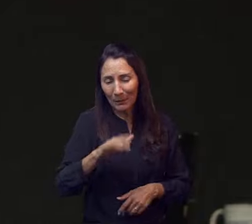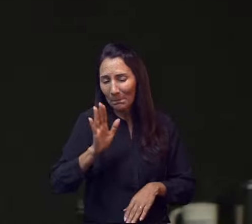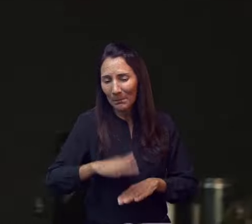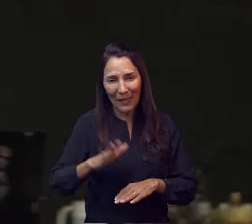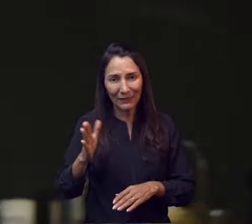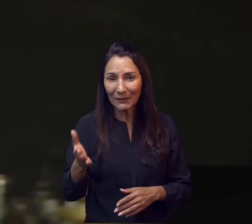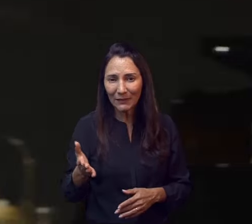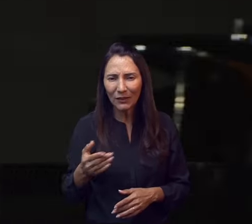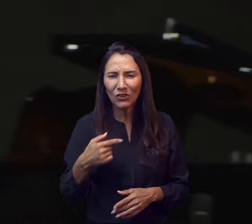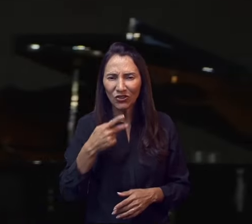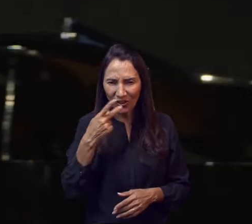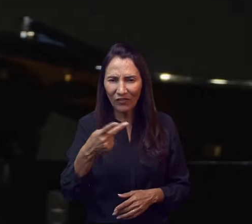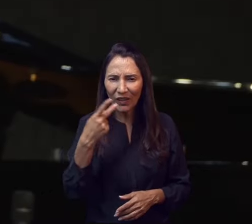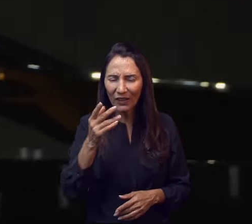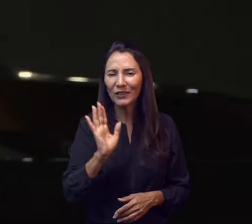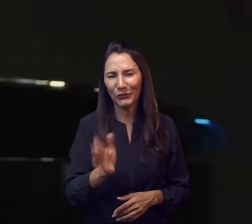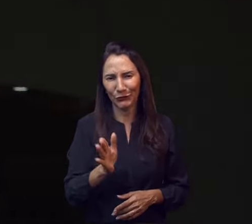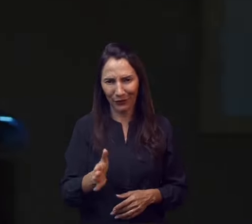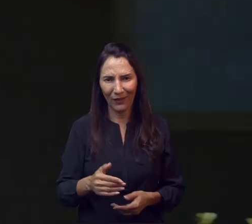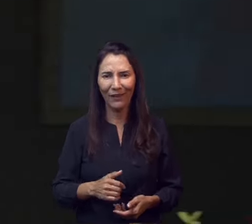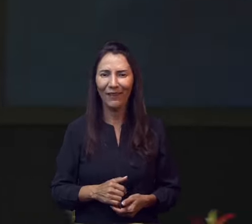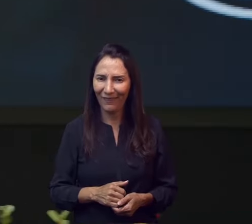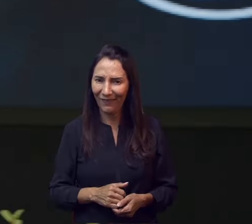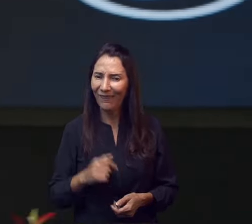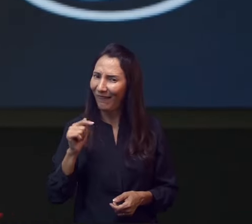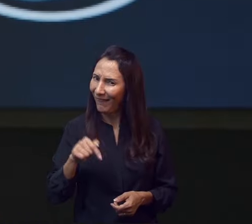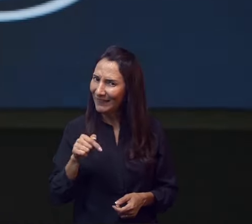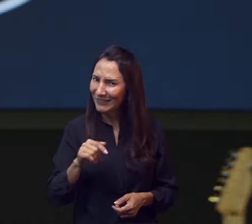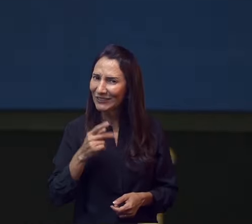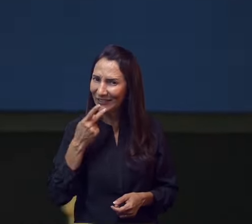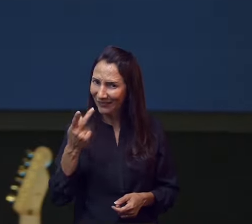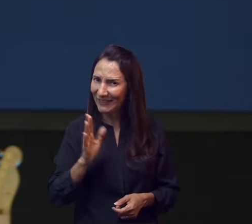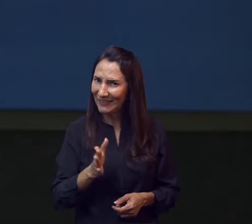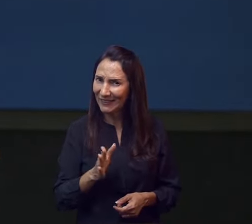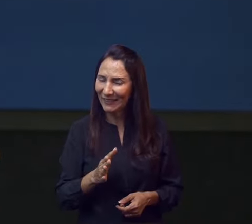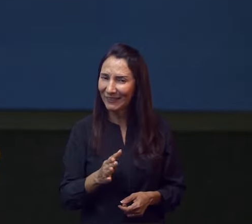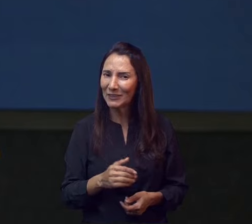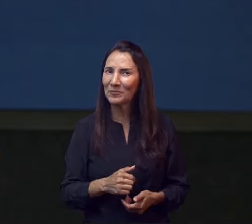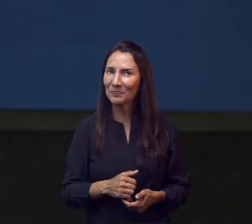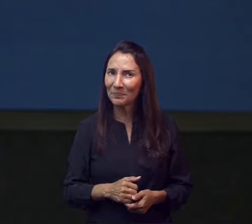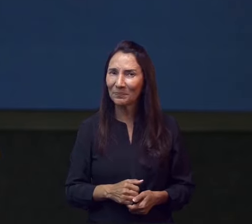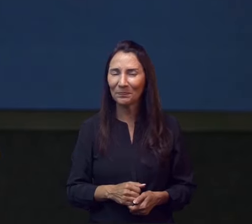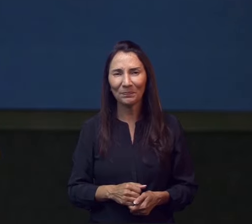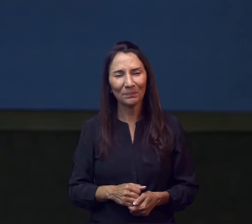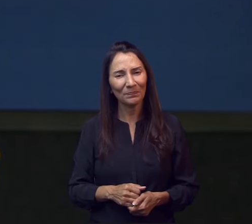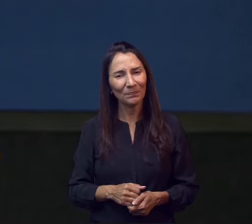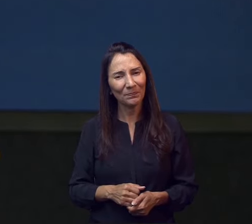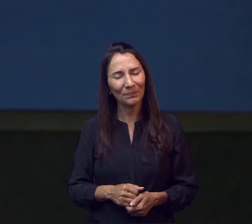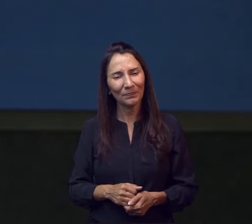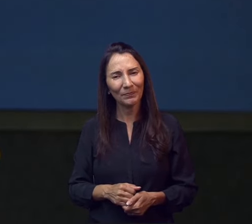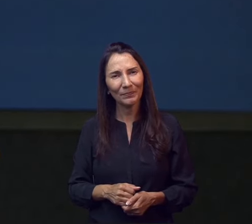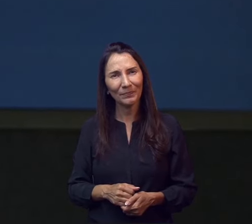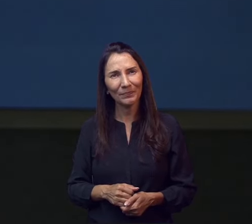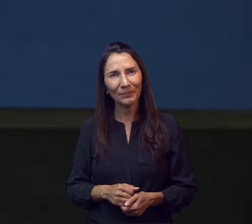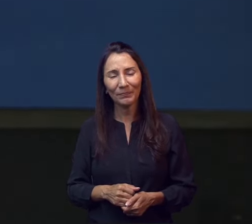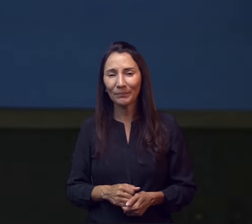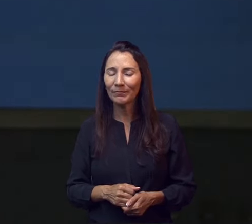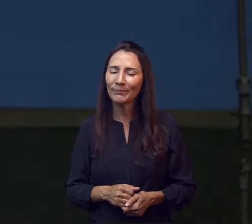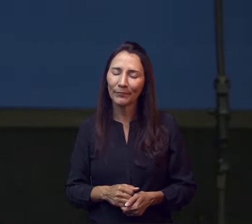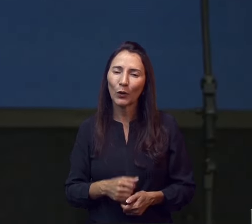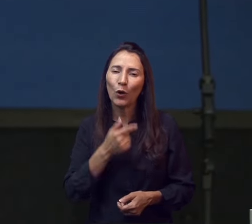aqui já falei aqui a cerca de